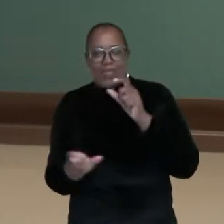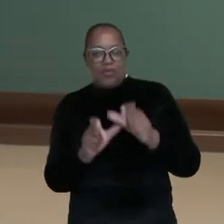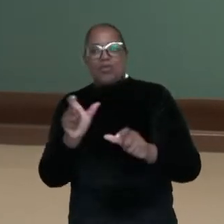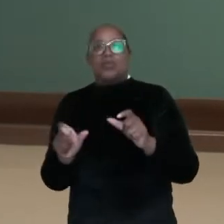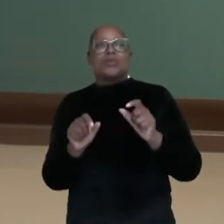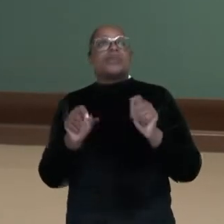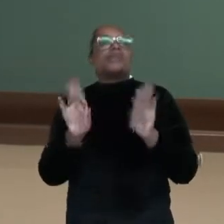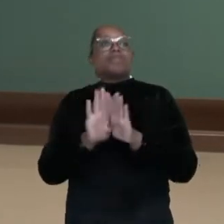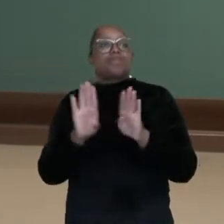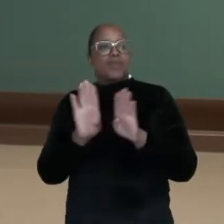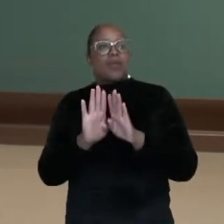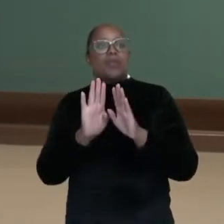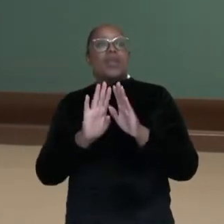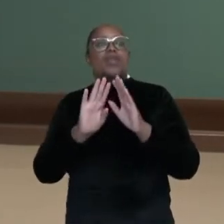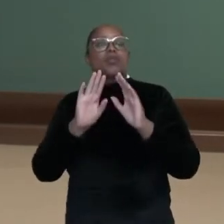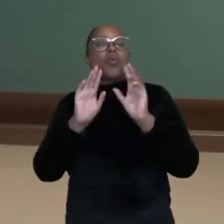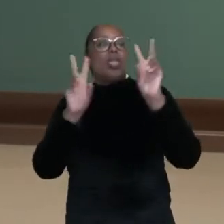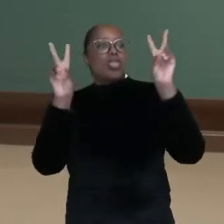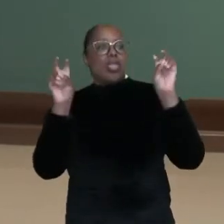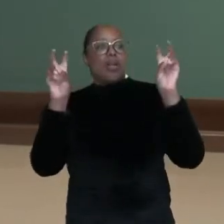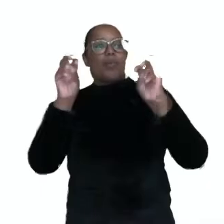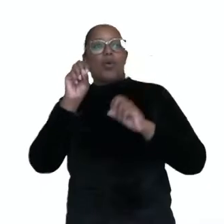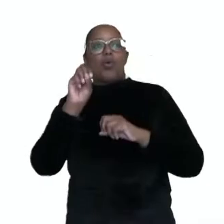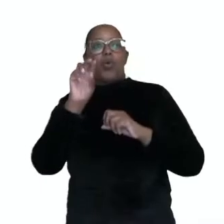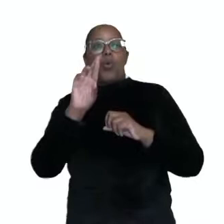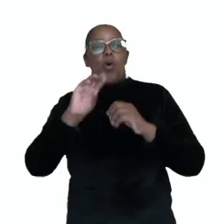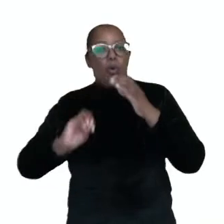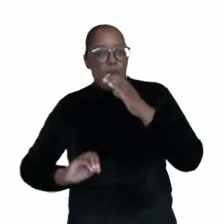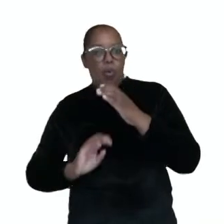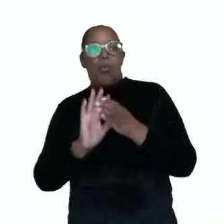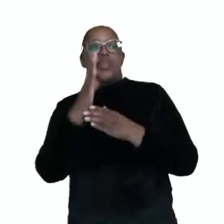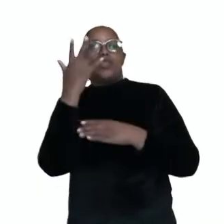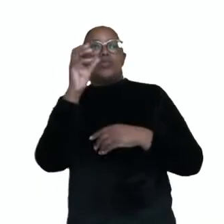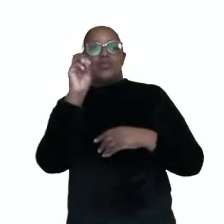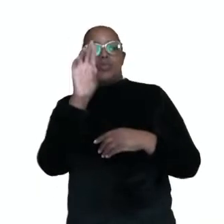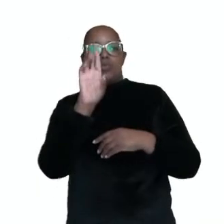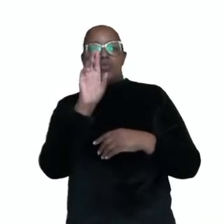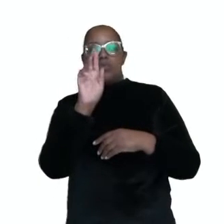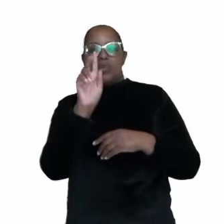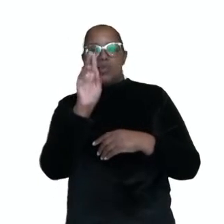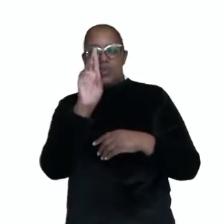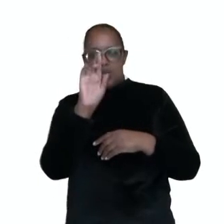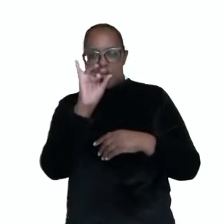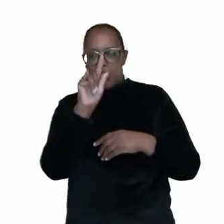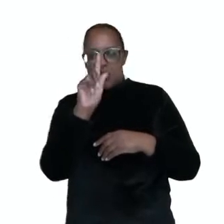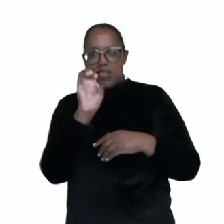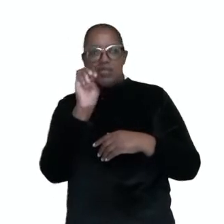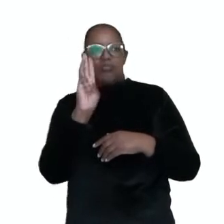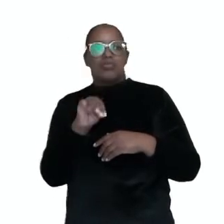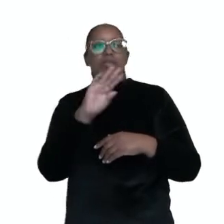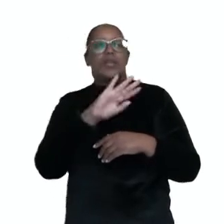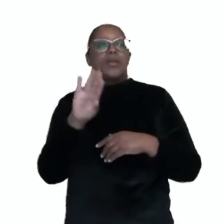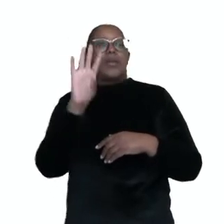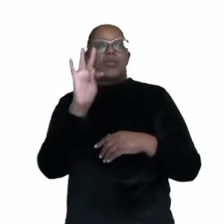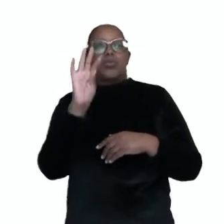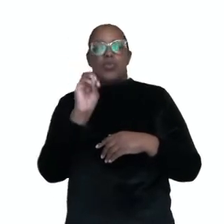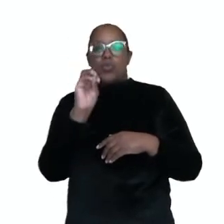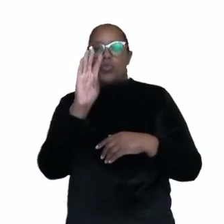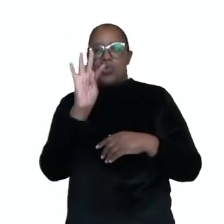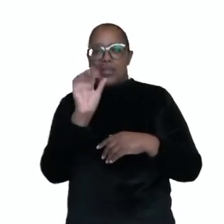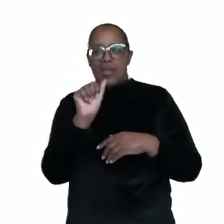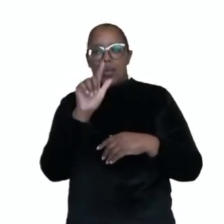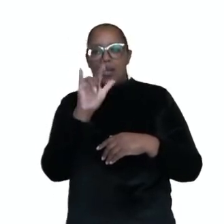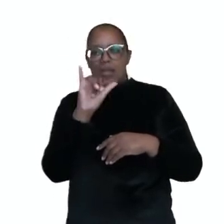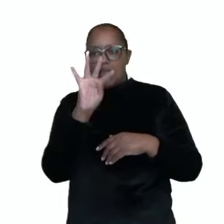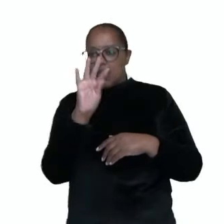Então, na obra Origens do Totalitarismo, Arendt dedica-se a identificar as origens desse fenômeno contemporâneo,